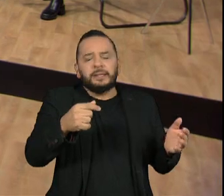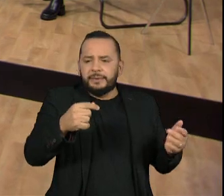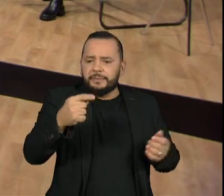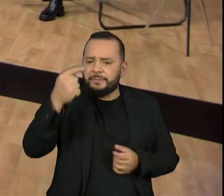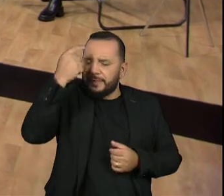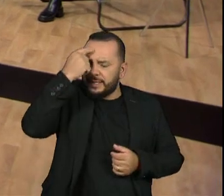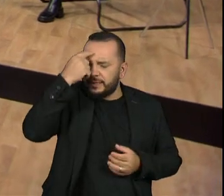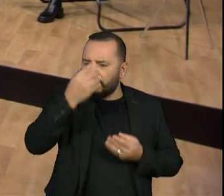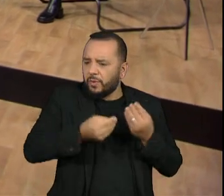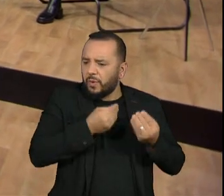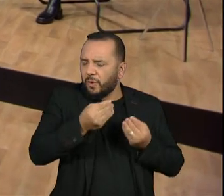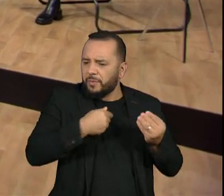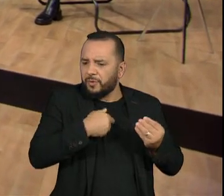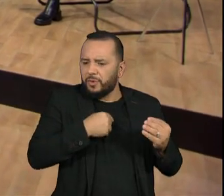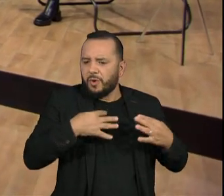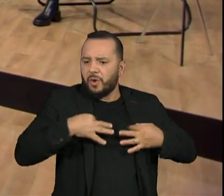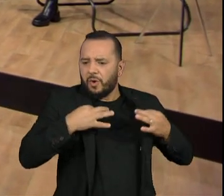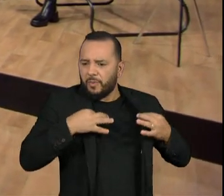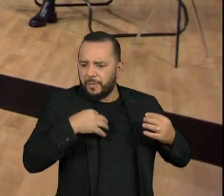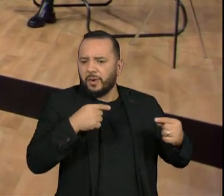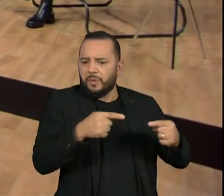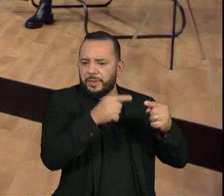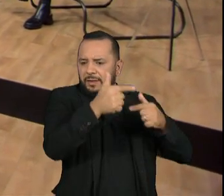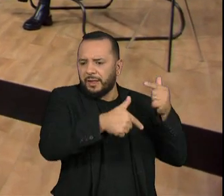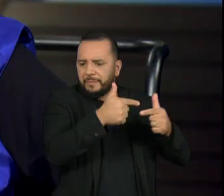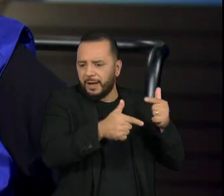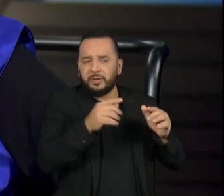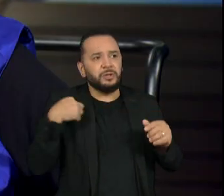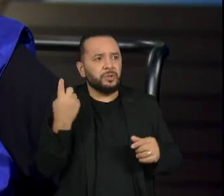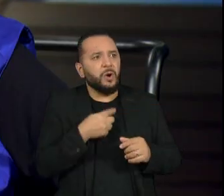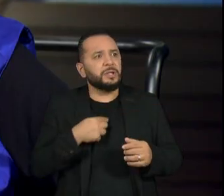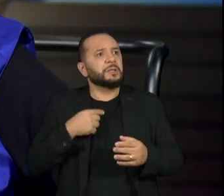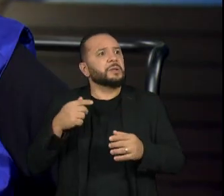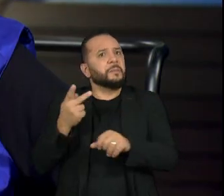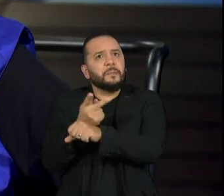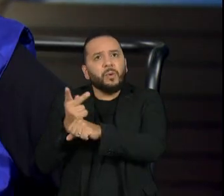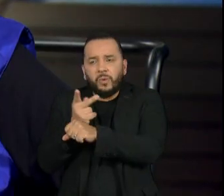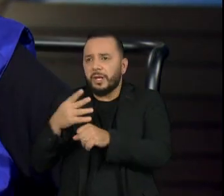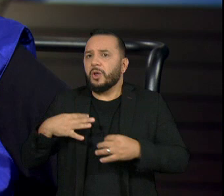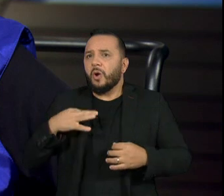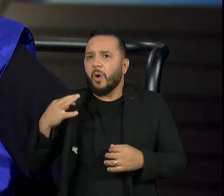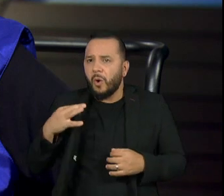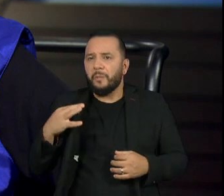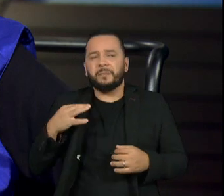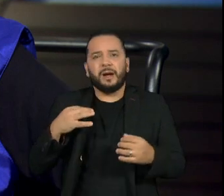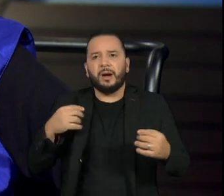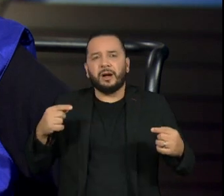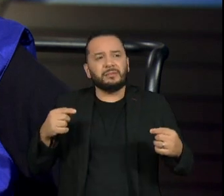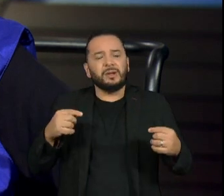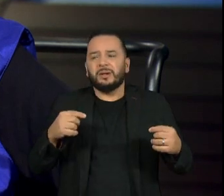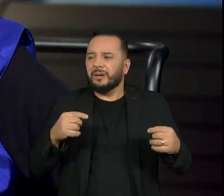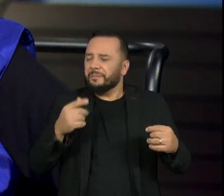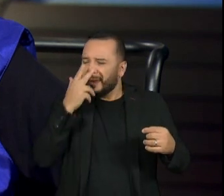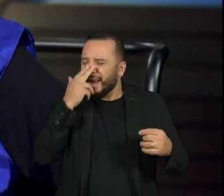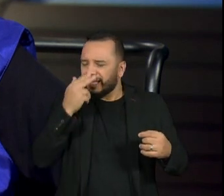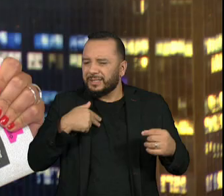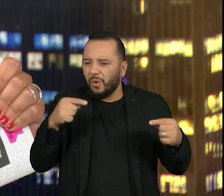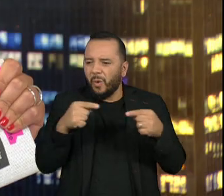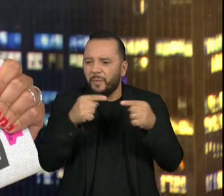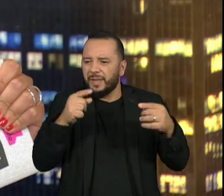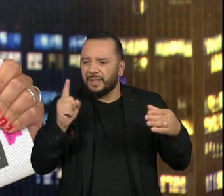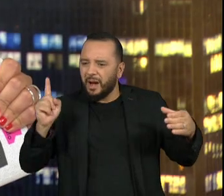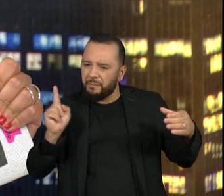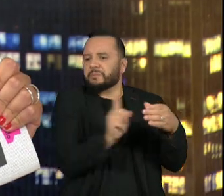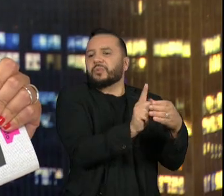para o trabalho, pois estamos ocupadas demais buscando uma roupa que nos ajude a pertencer. Quer dizer, então, essa preocupação